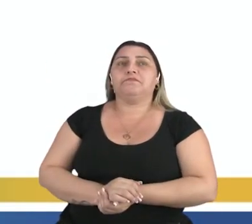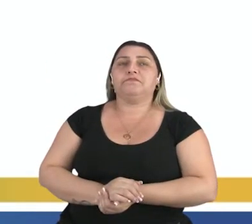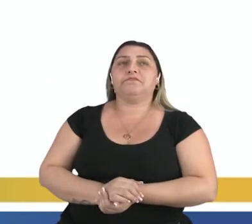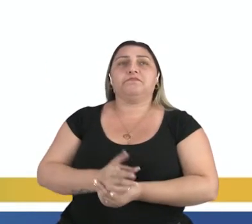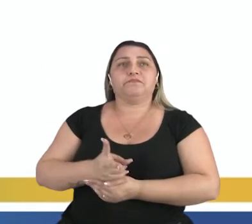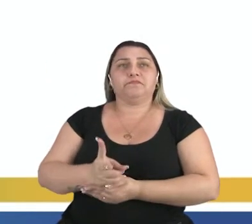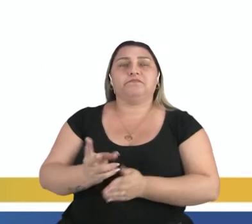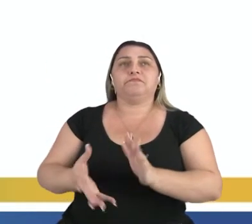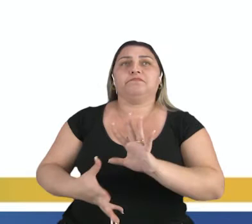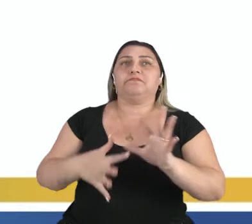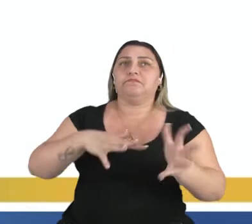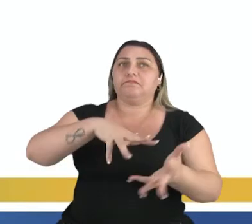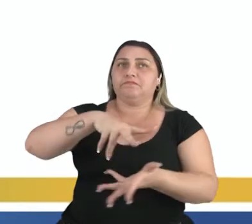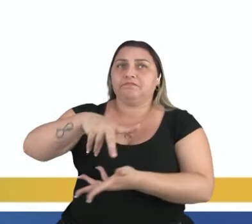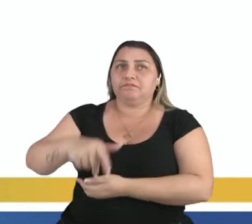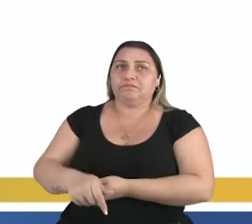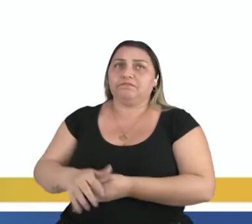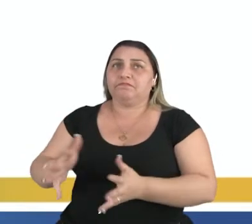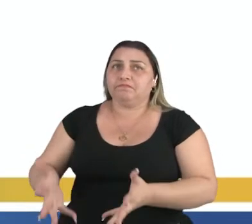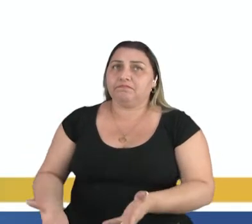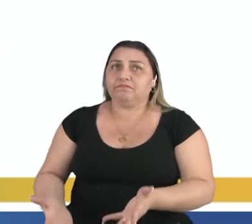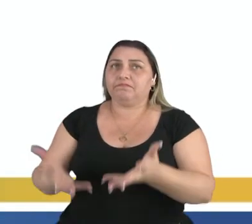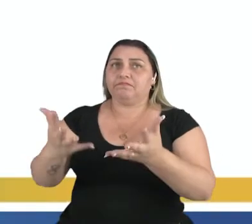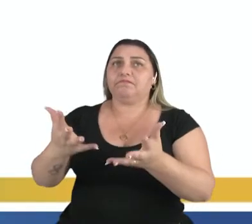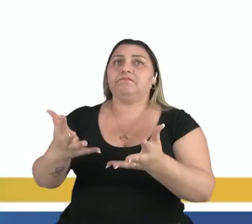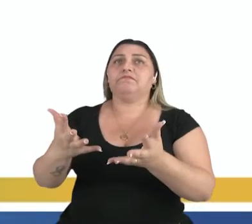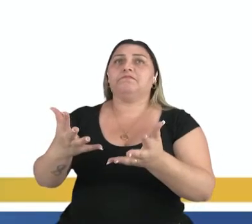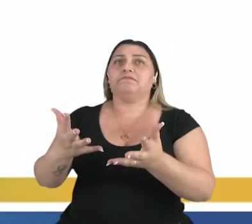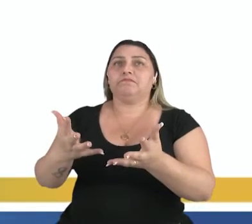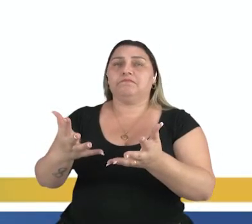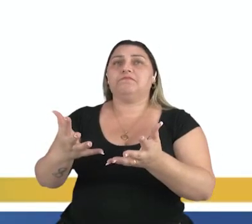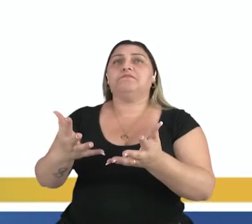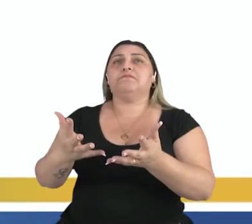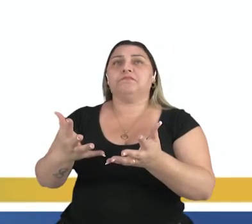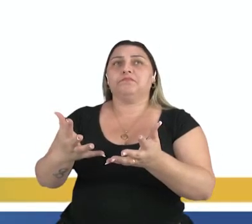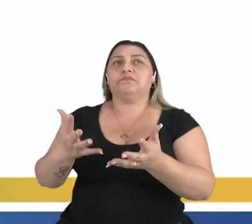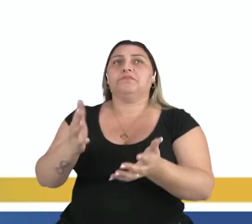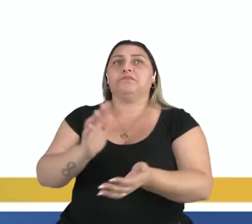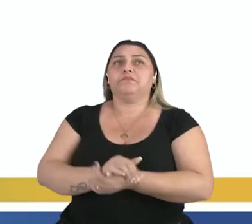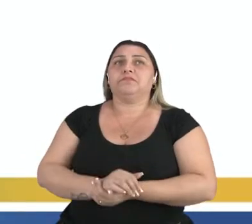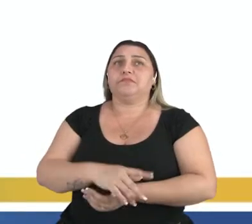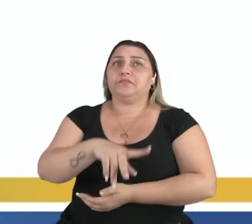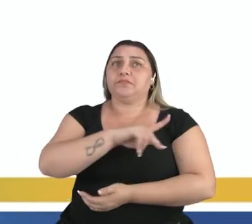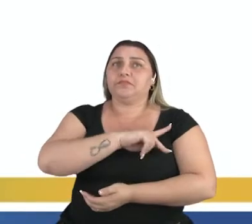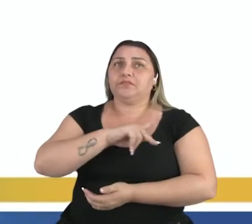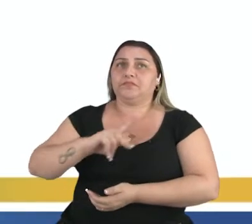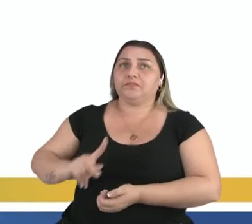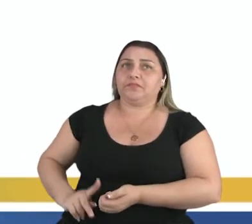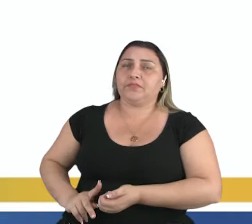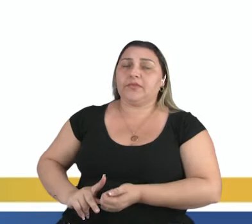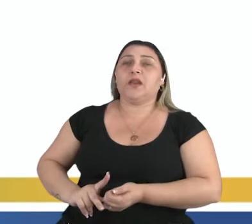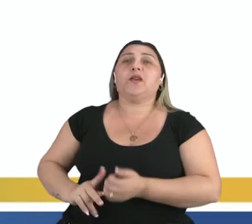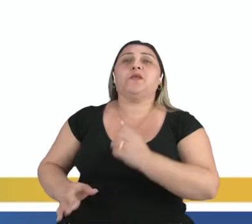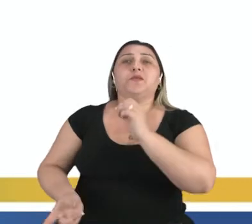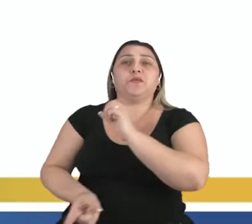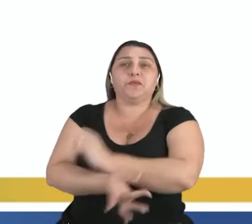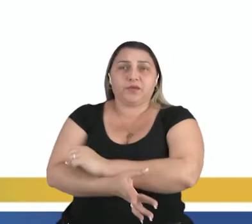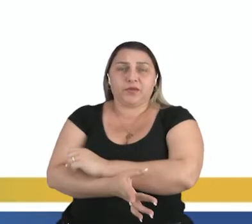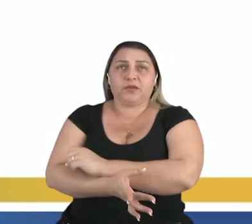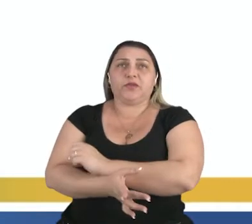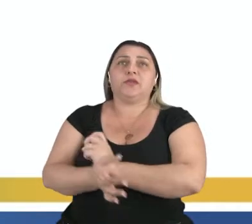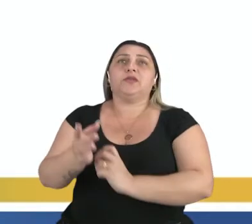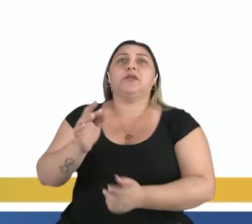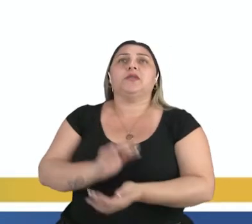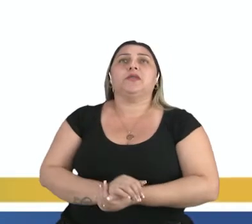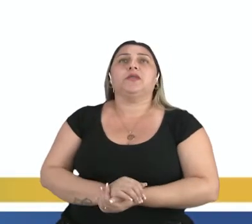ele continua, né? Essa é a nossa primeira parte do texto. Ele continua: a pandemia impulsionou a modalidade